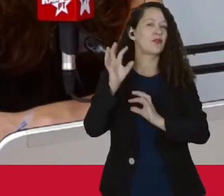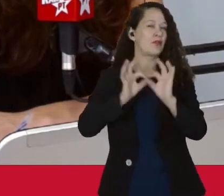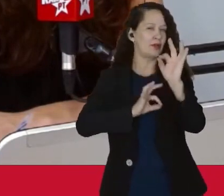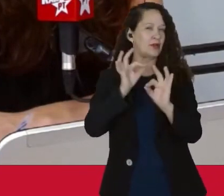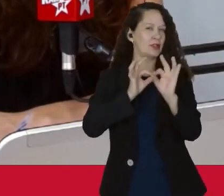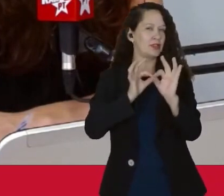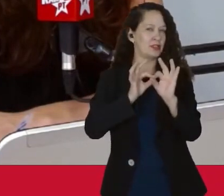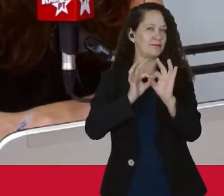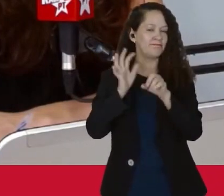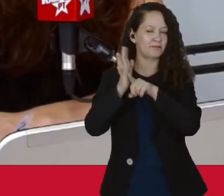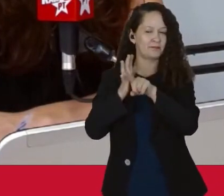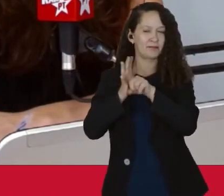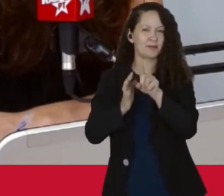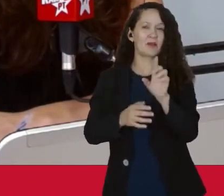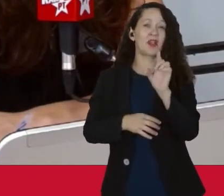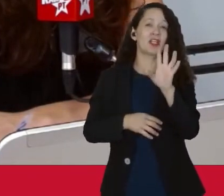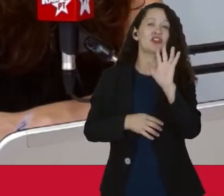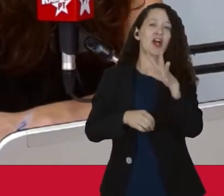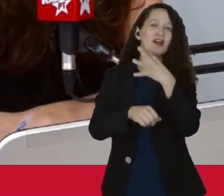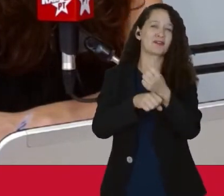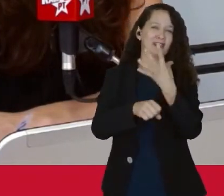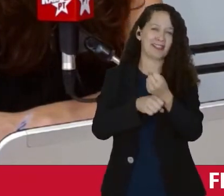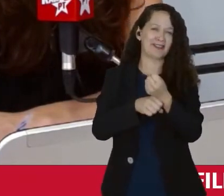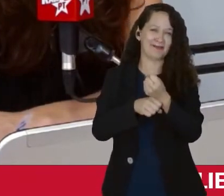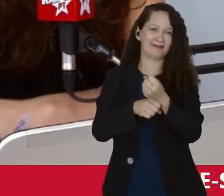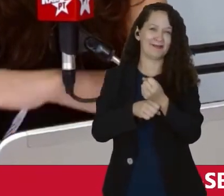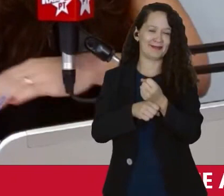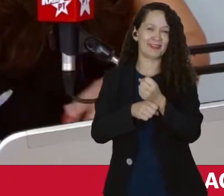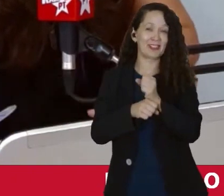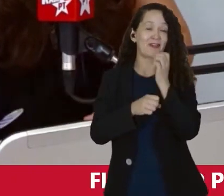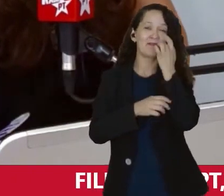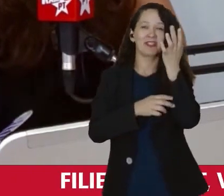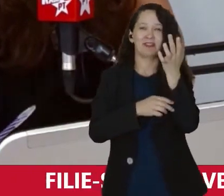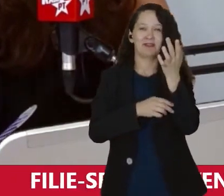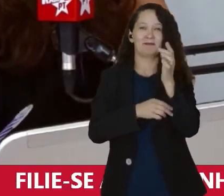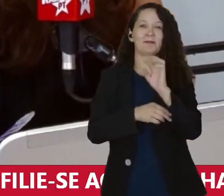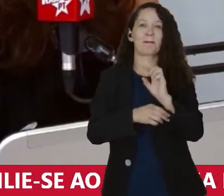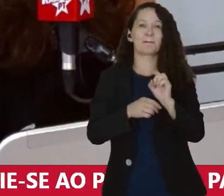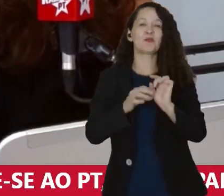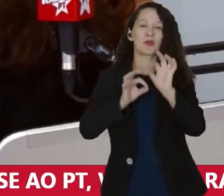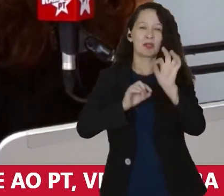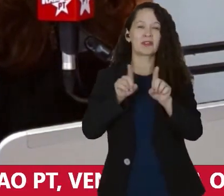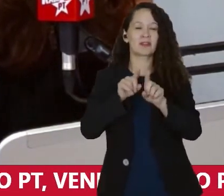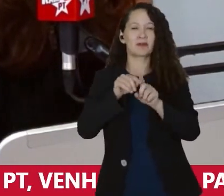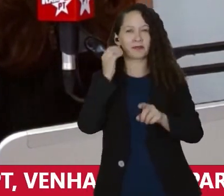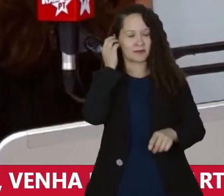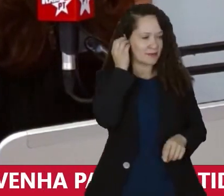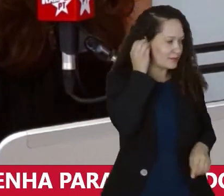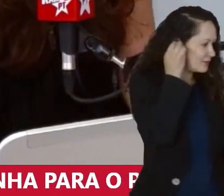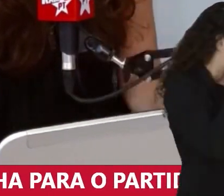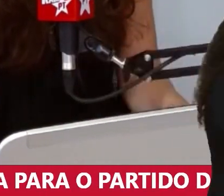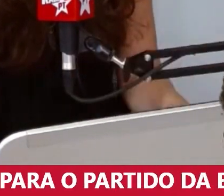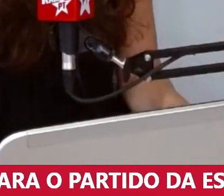essa cobertura, porque a gente já tinha tudo salvo, não só nos perfis, como também de forma organizada, como a gente já vinha fazendo.